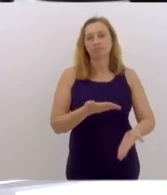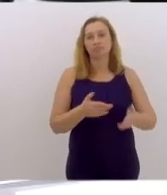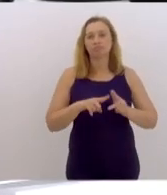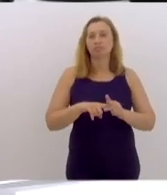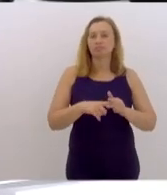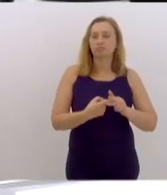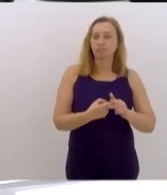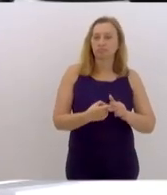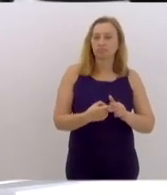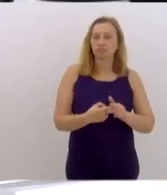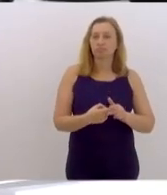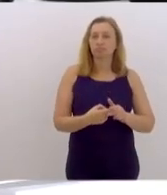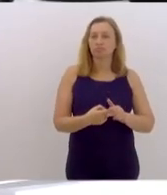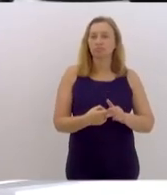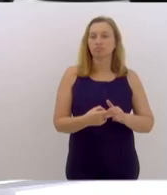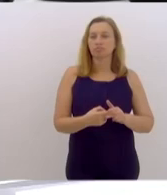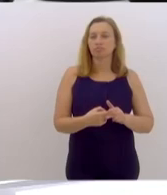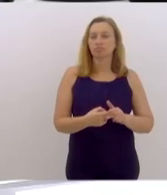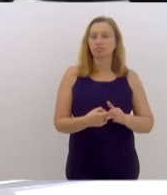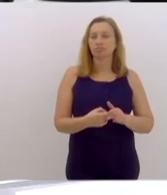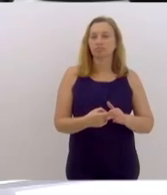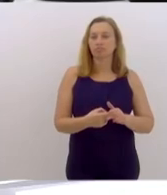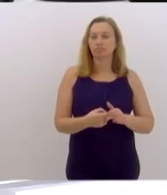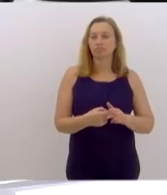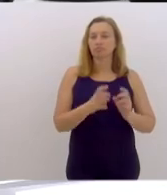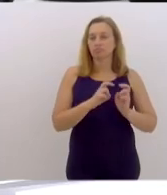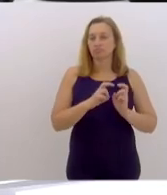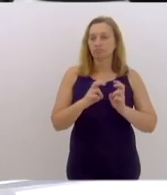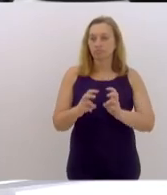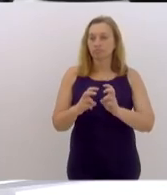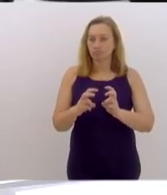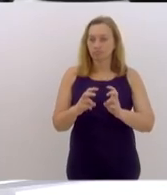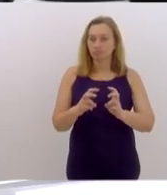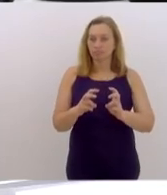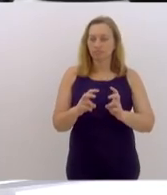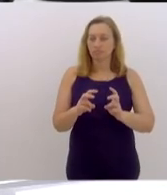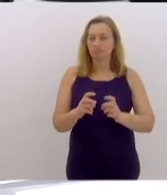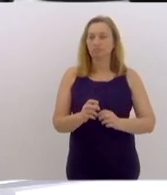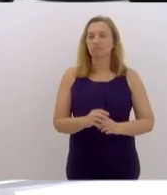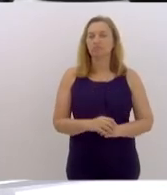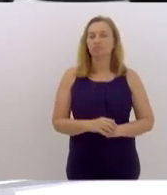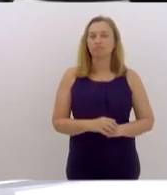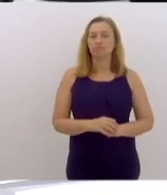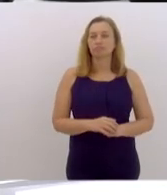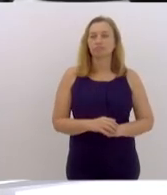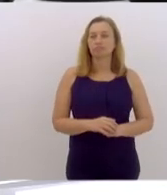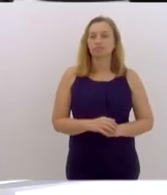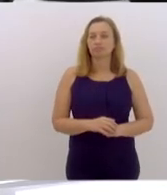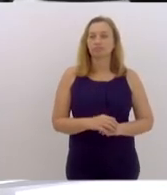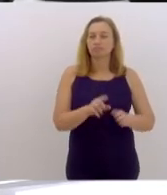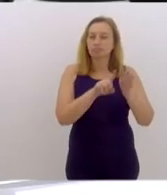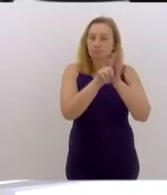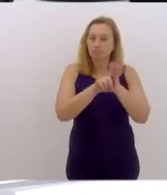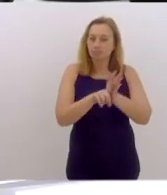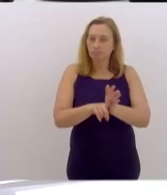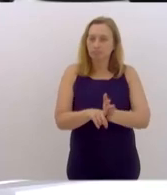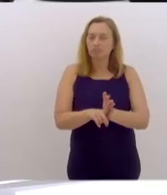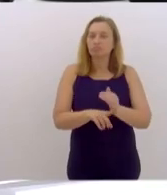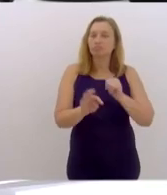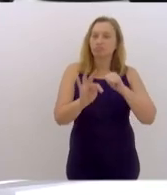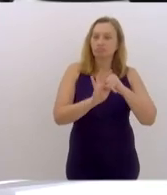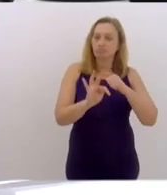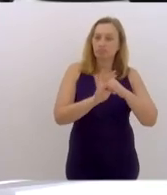manutenção e adequação das estações contra partidas a serem analisadas